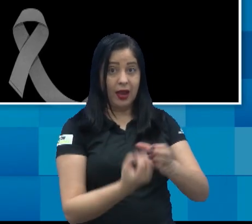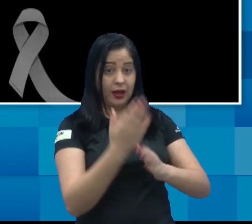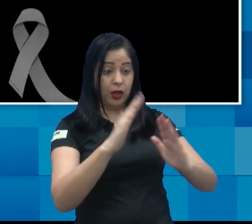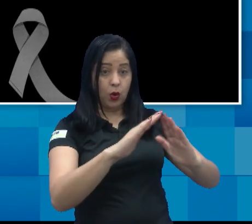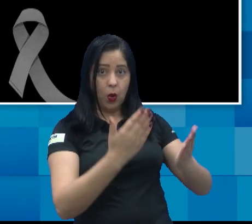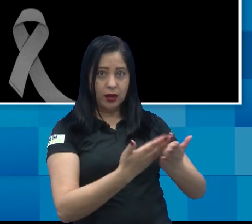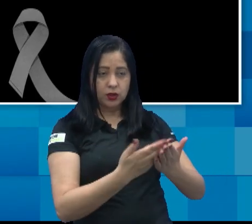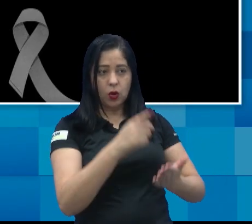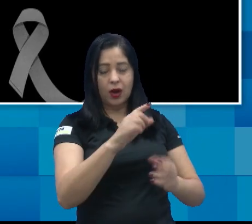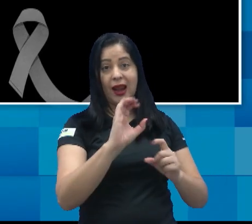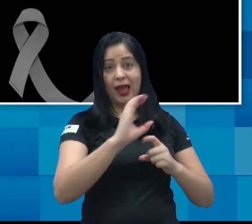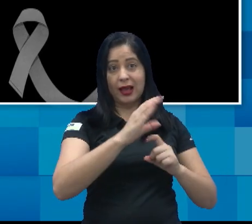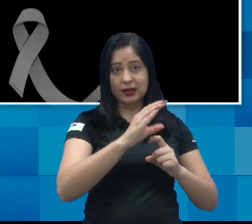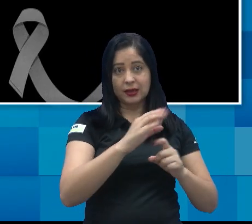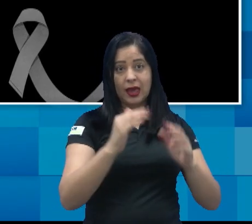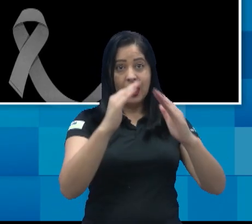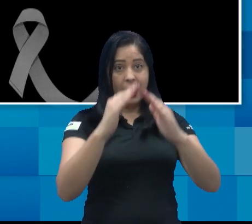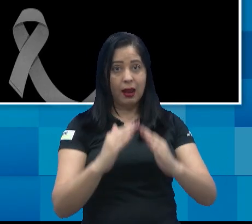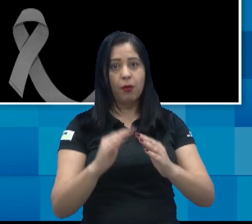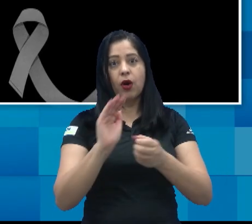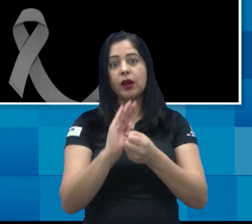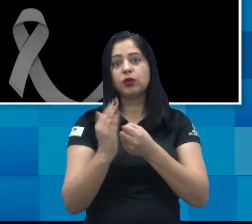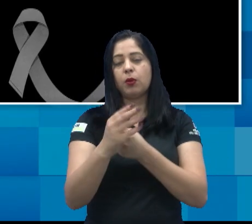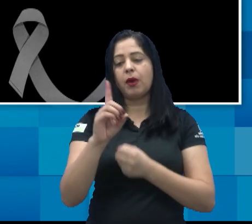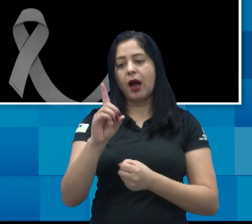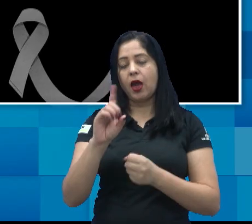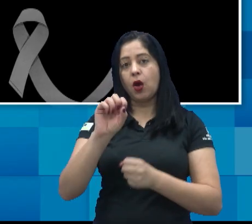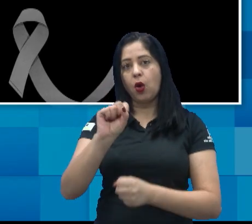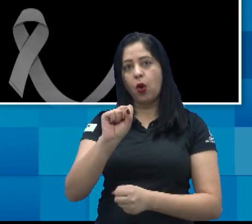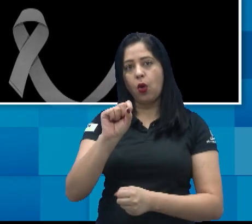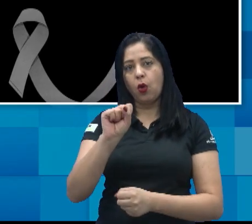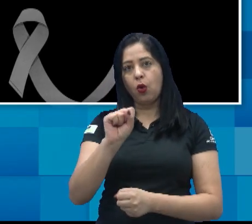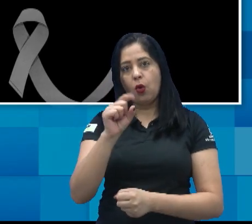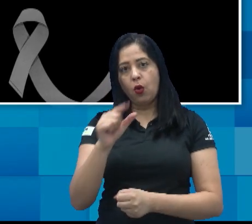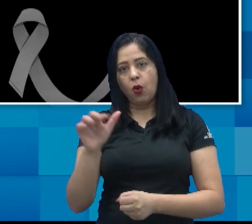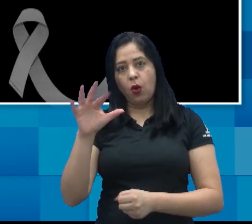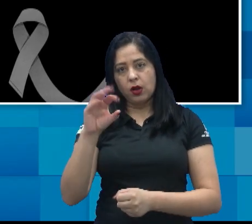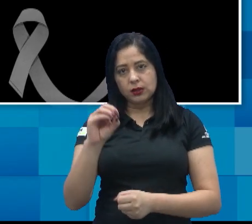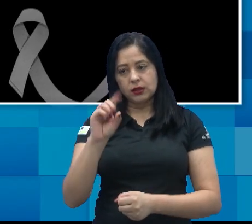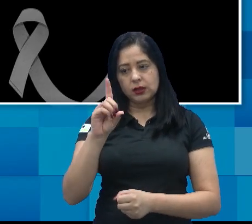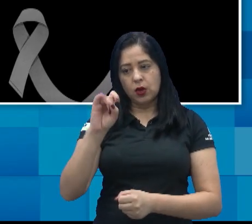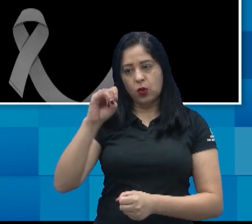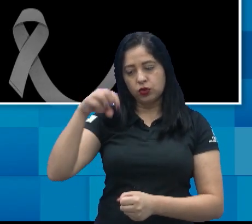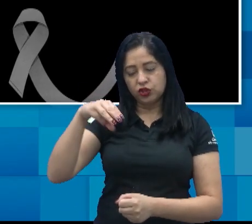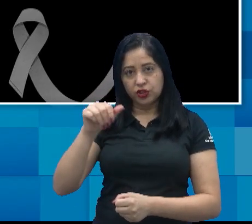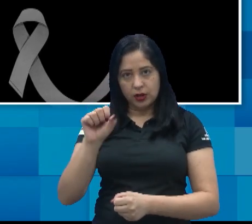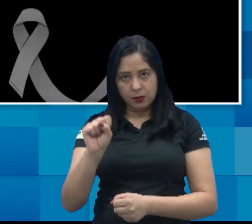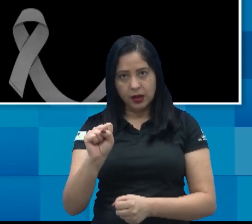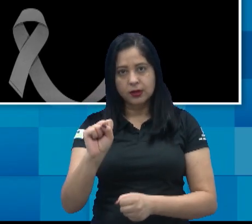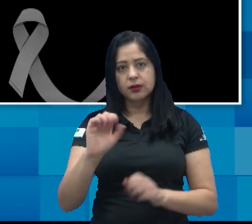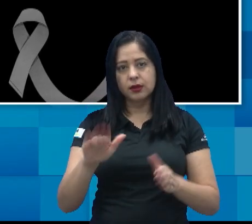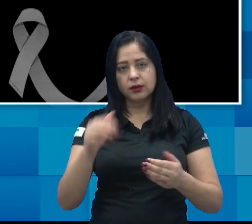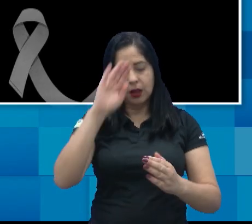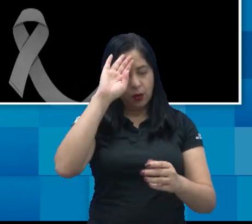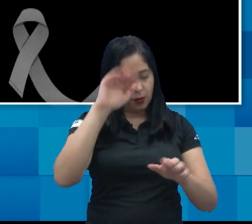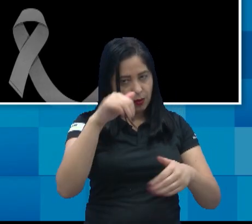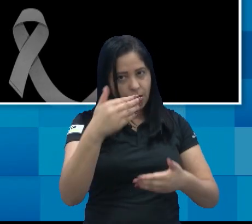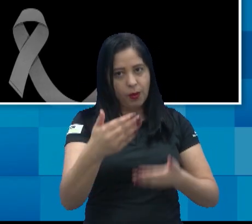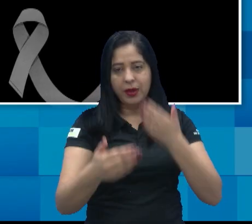e moradora do Jardim São Dimas, ela ali da nossa região. Também fica aqui a nossa homenagem à dona